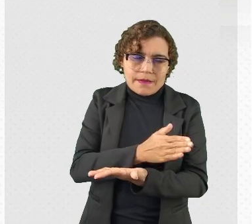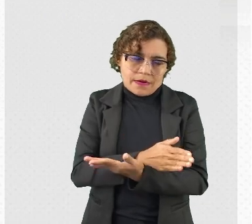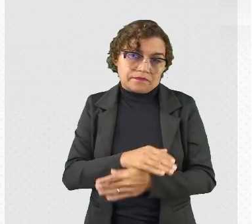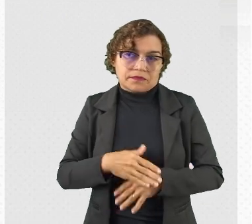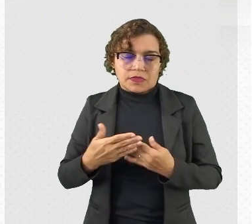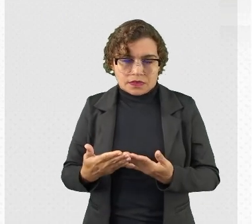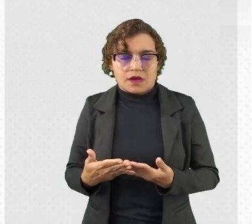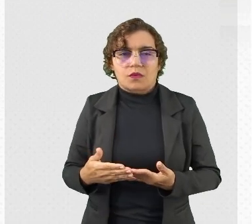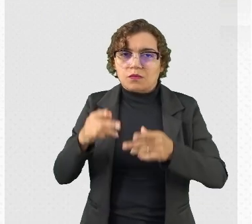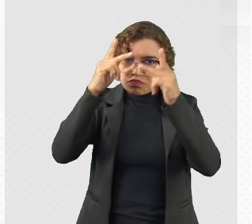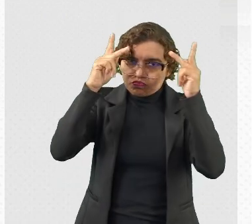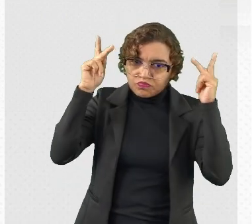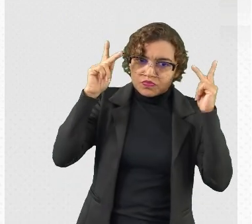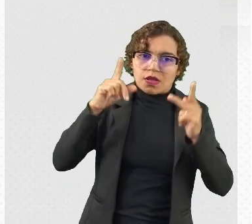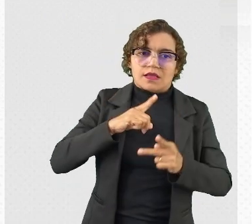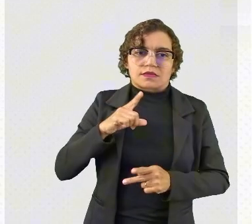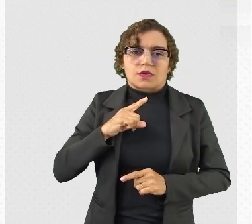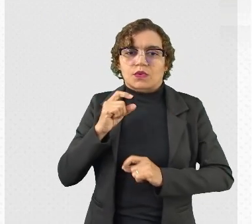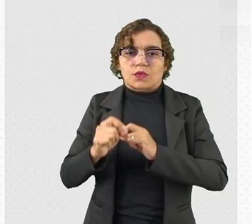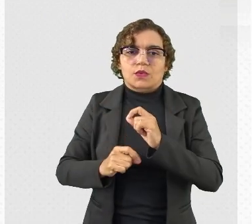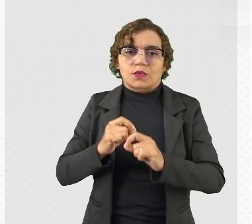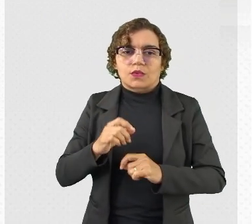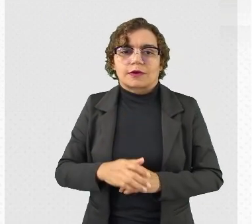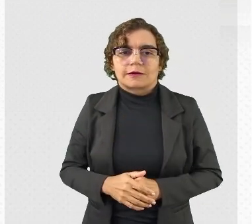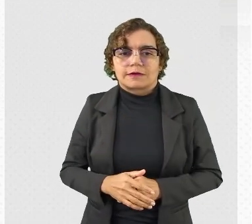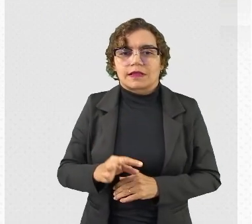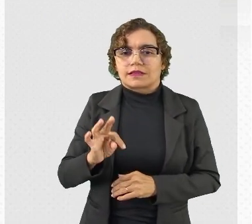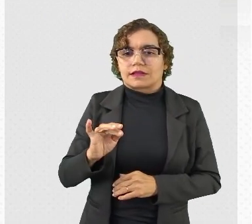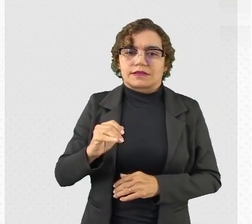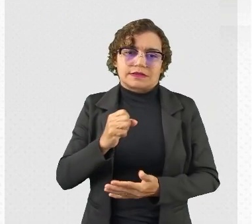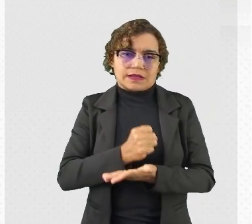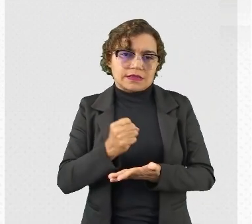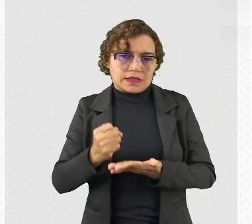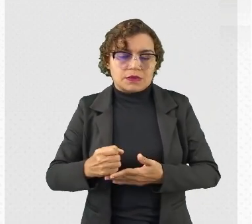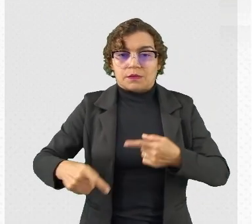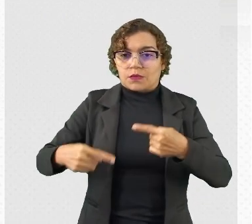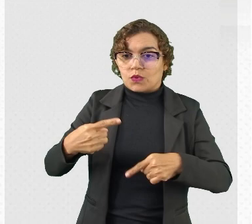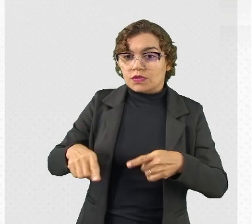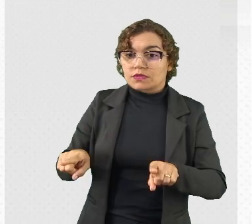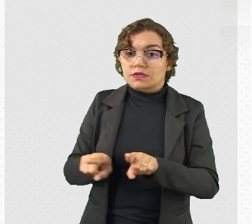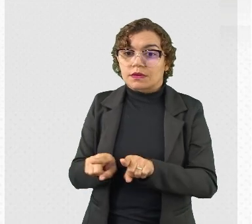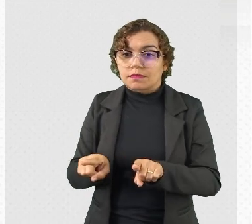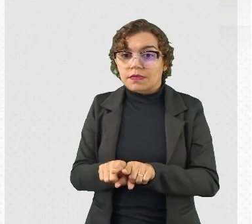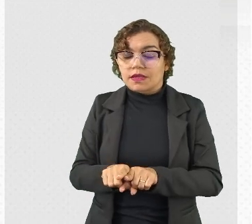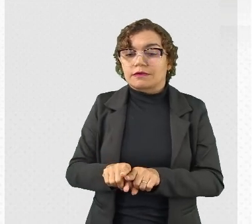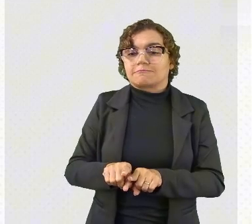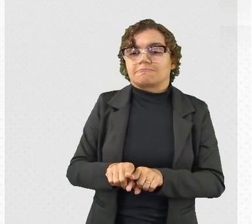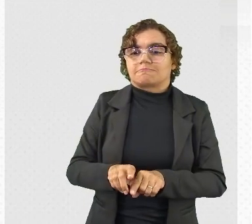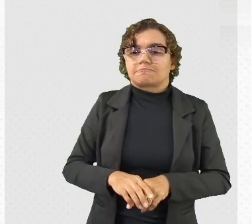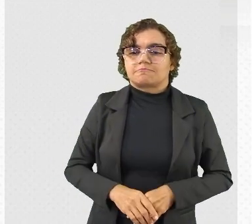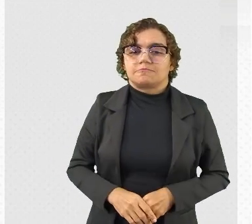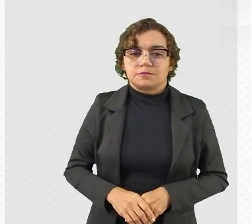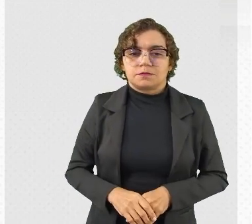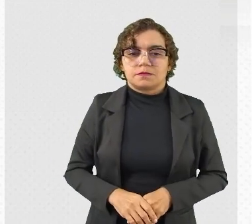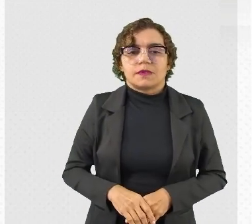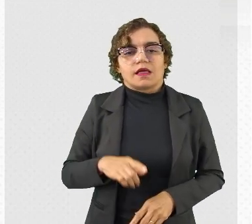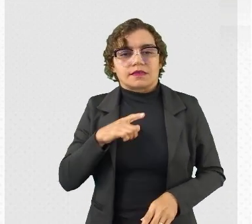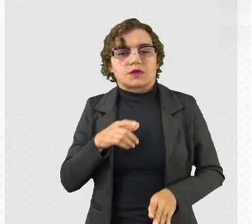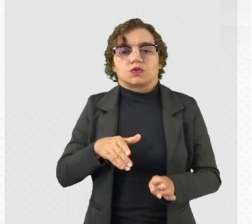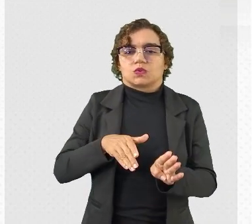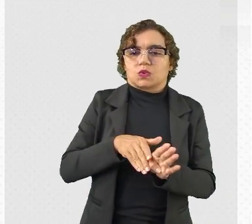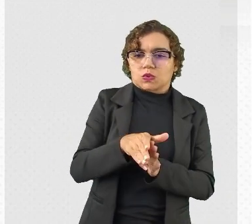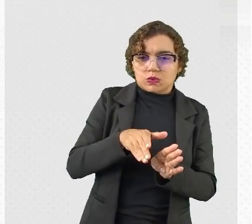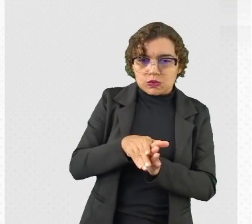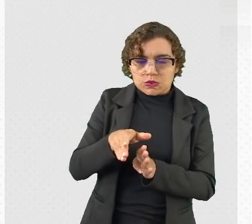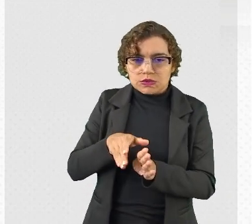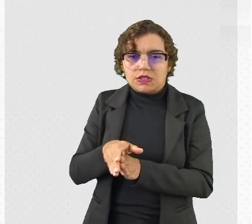pequeno tratado político, dedicado, no caso especificamente, ao Lourenço de Médici. Ele é escrito em forma de conselhos, né,